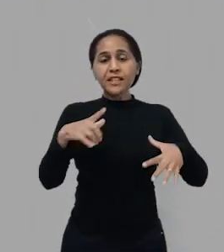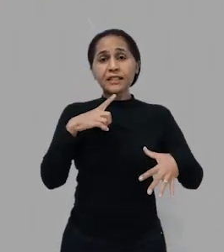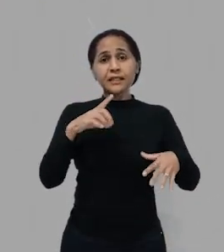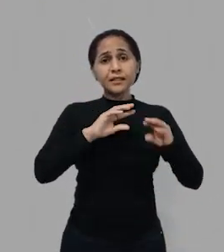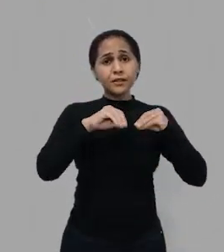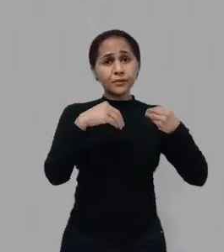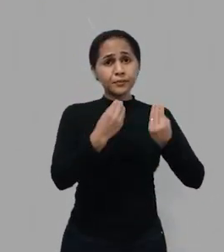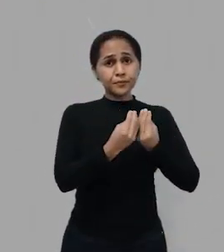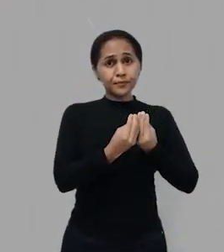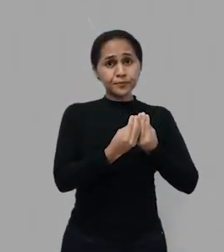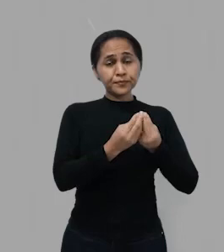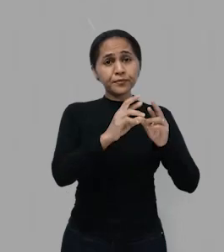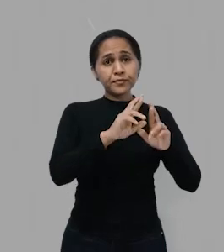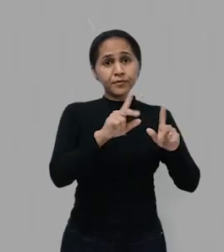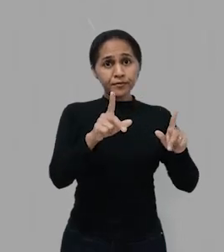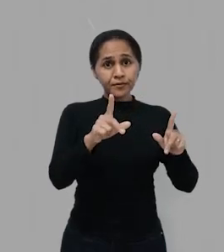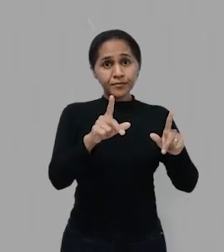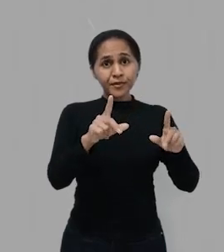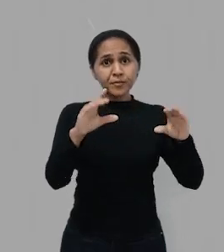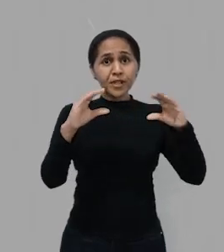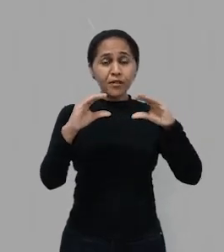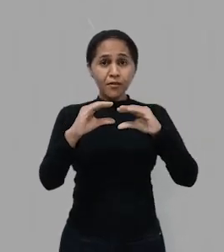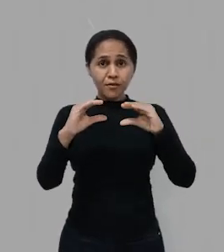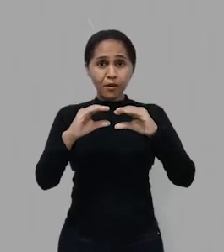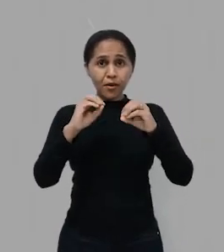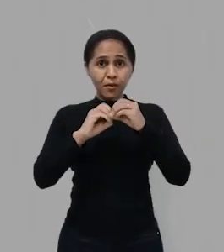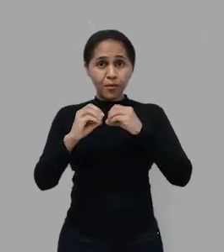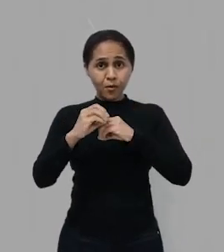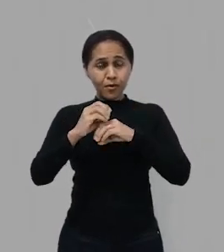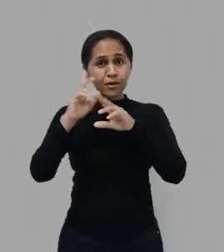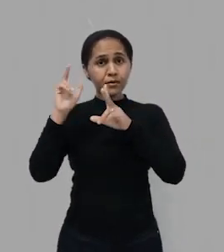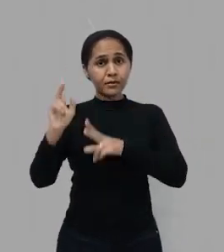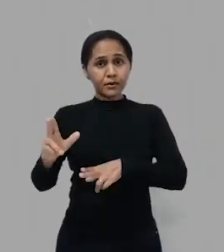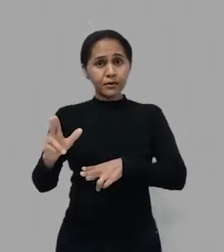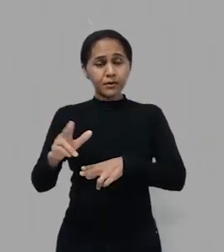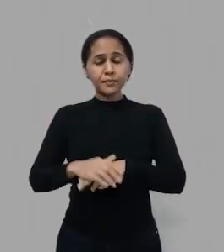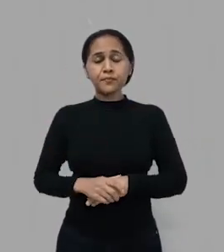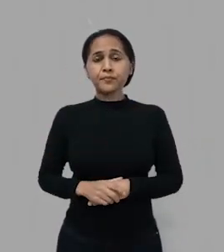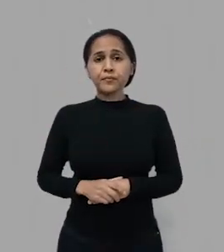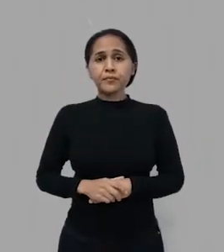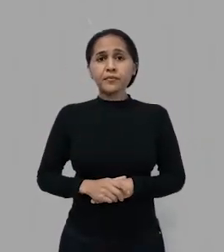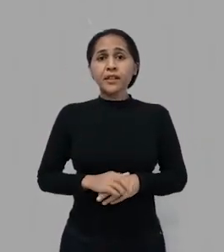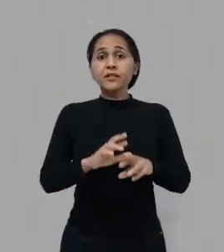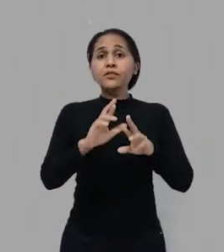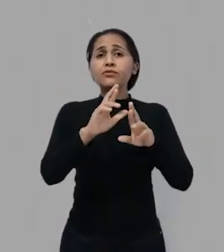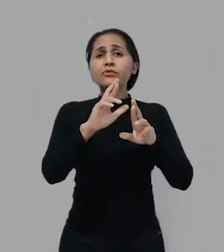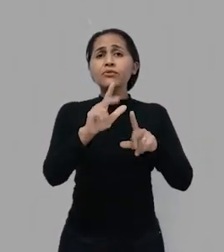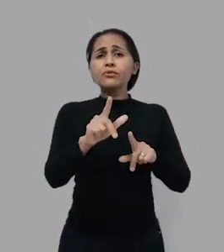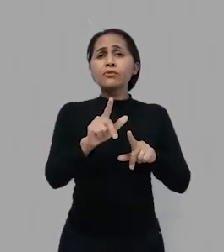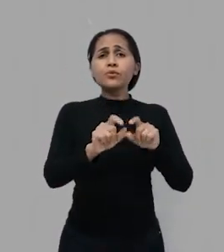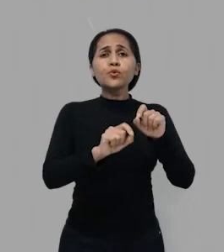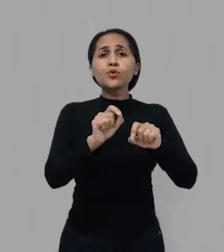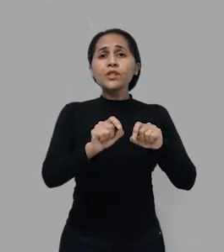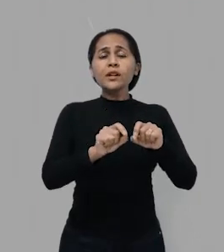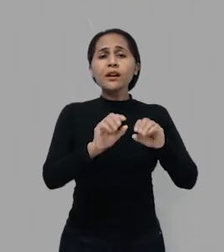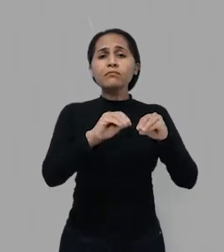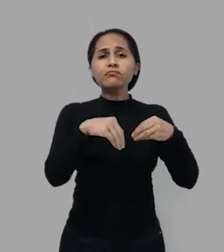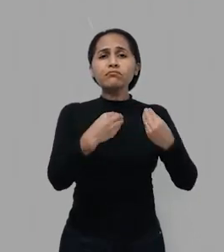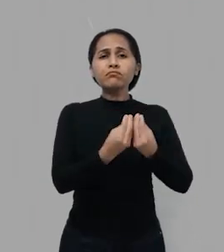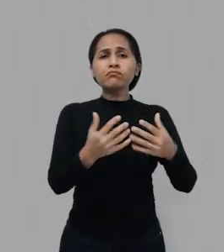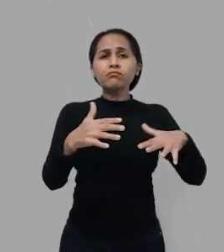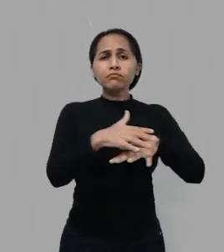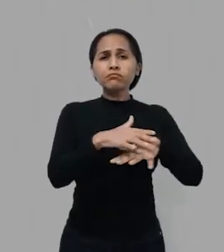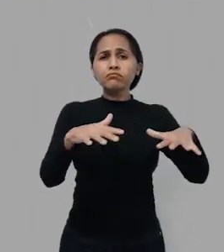a mesma fórmula molecular, certo? Esses compostos diferentes nós vamos chamar de isômeros.